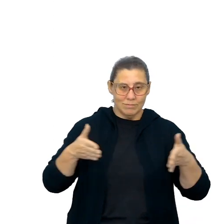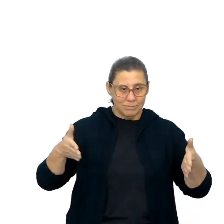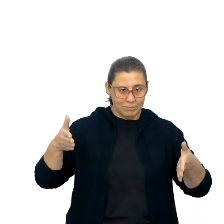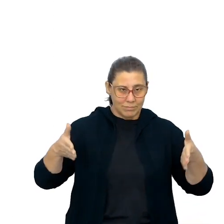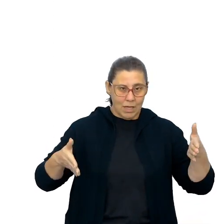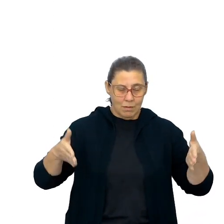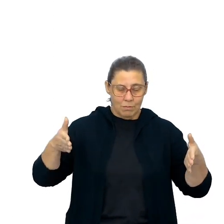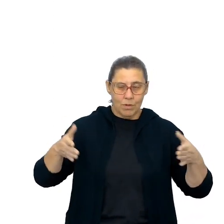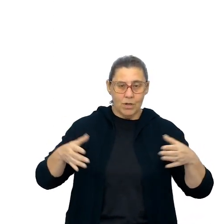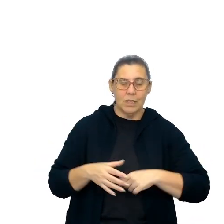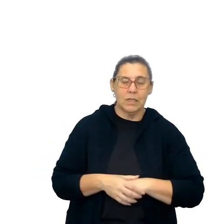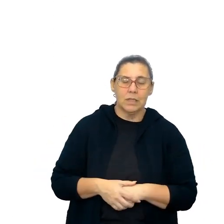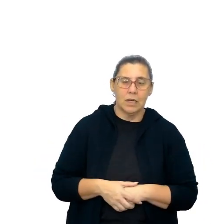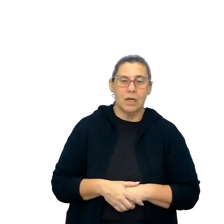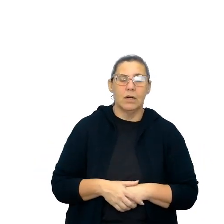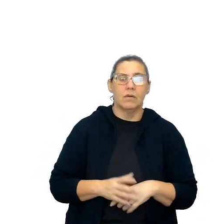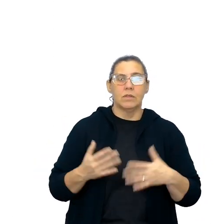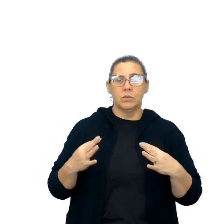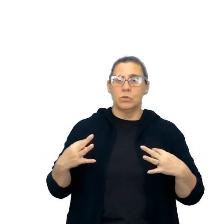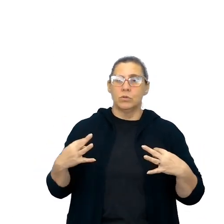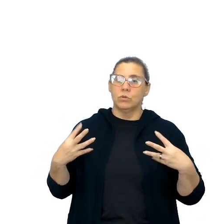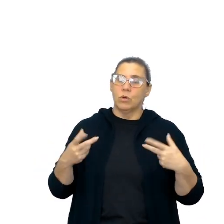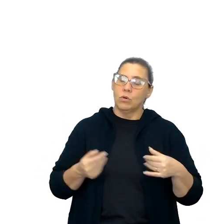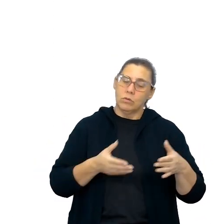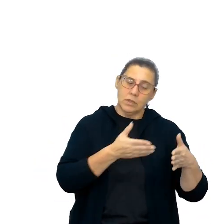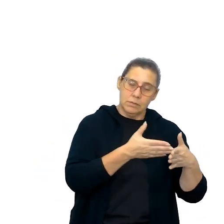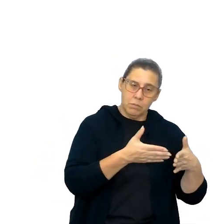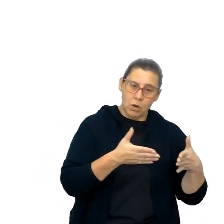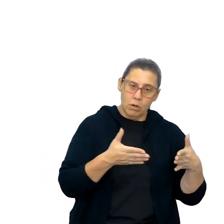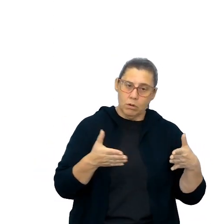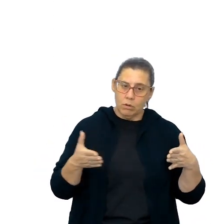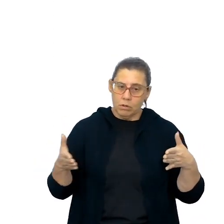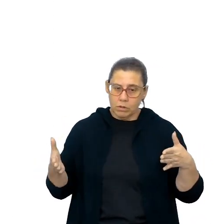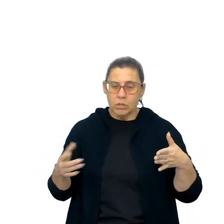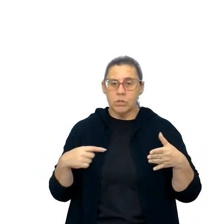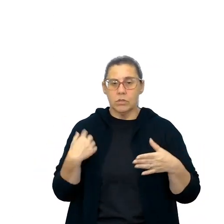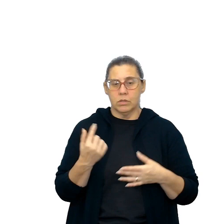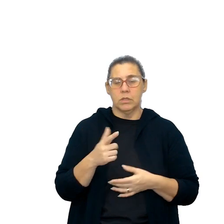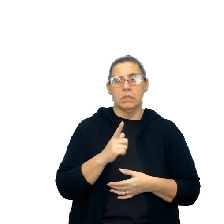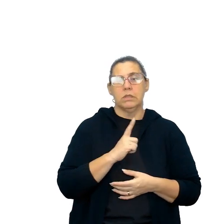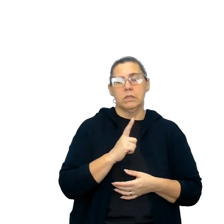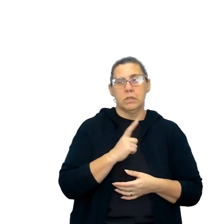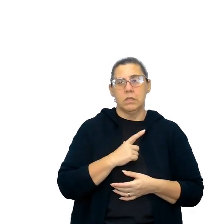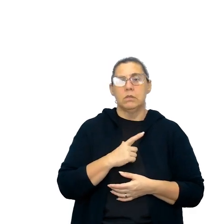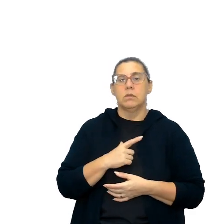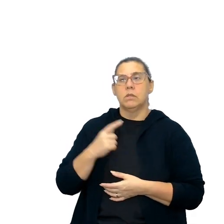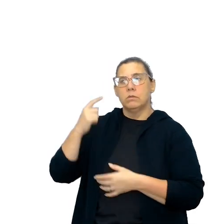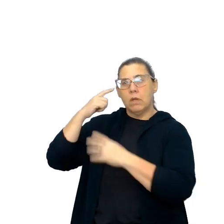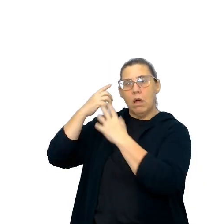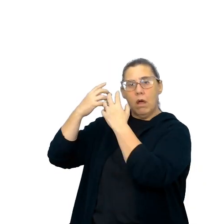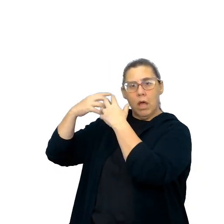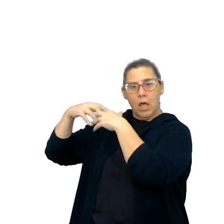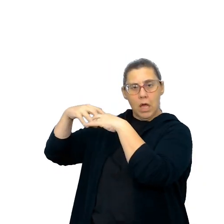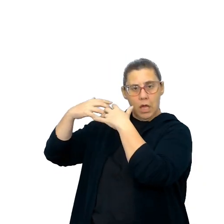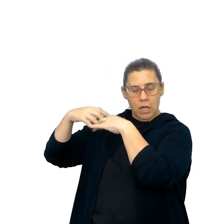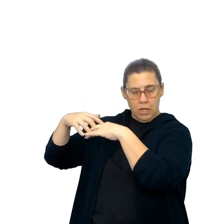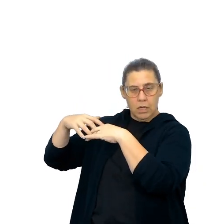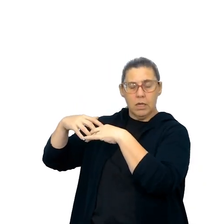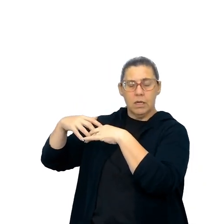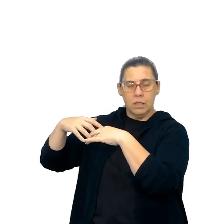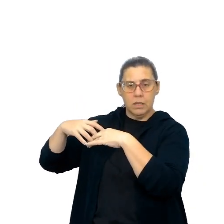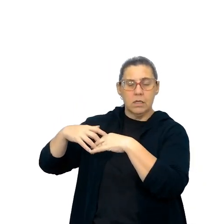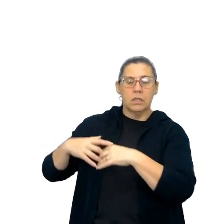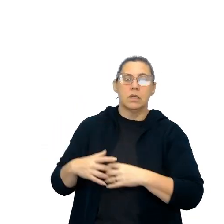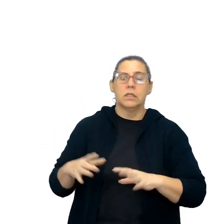Então, todo esse processo que a gente tem do raciocínio temporal, né,